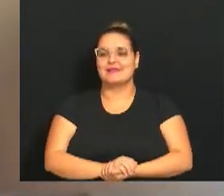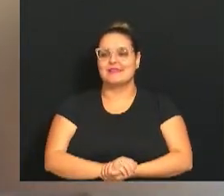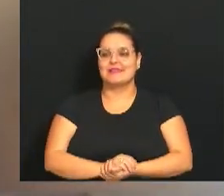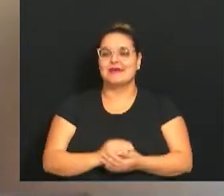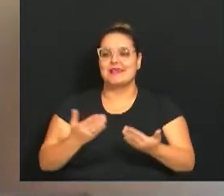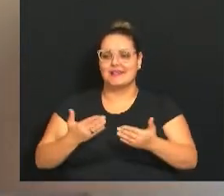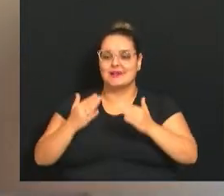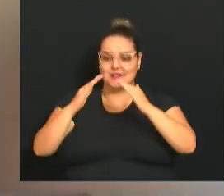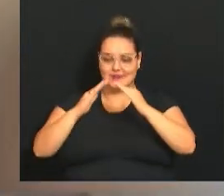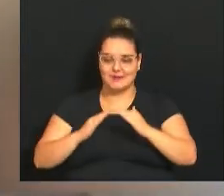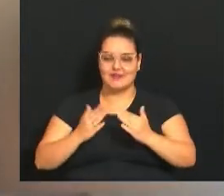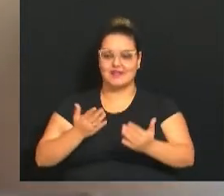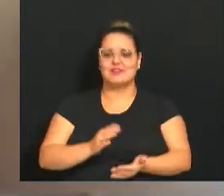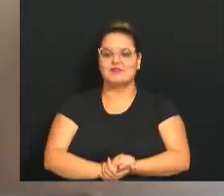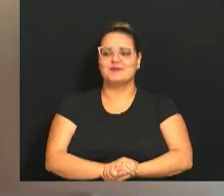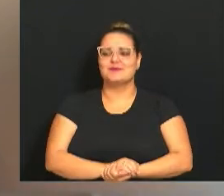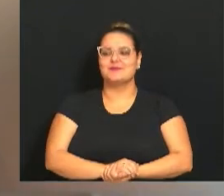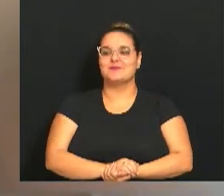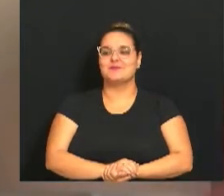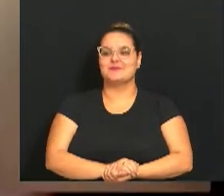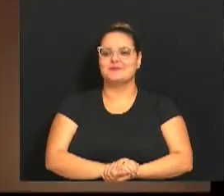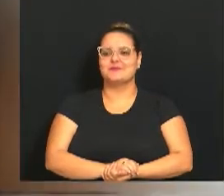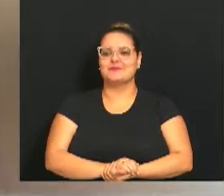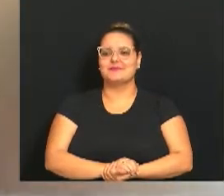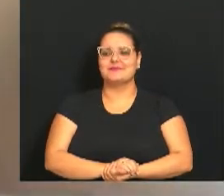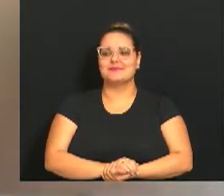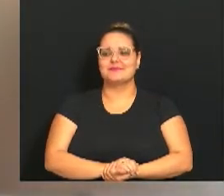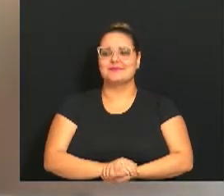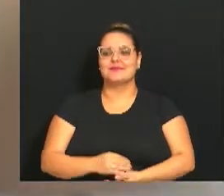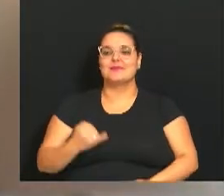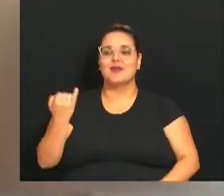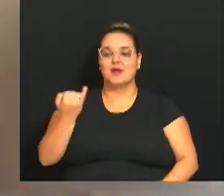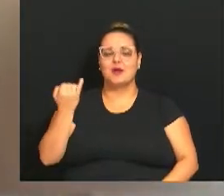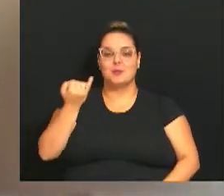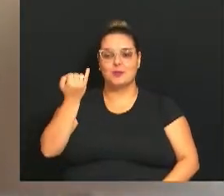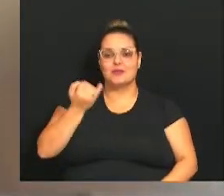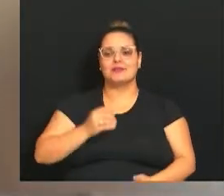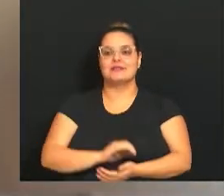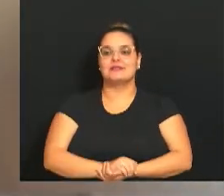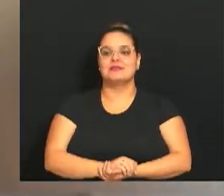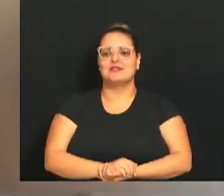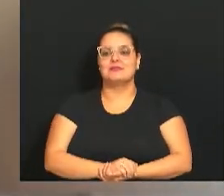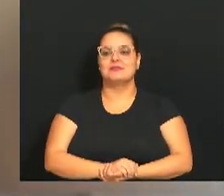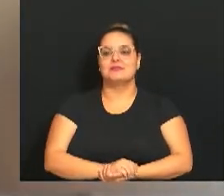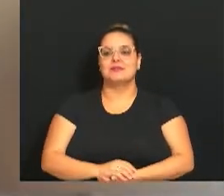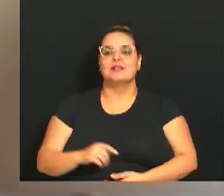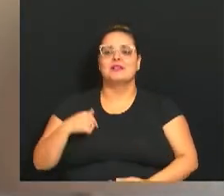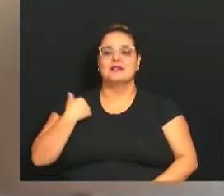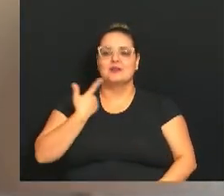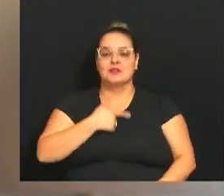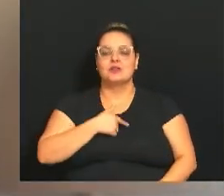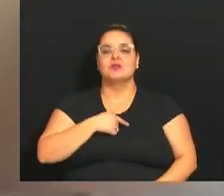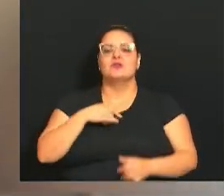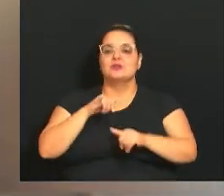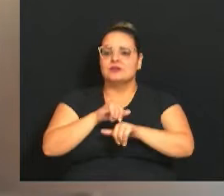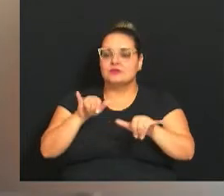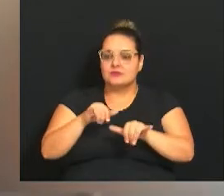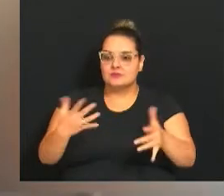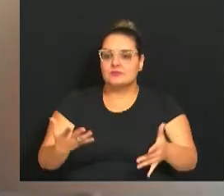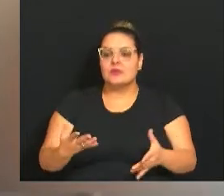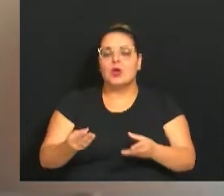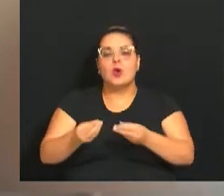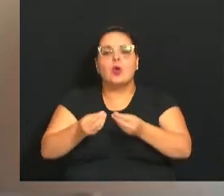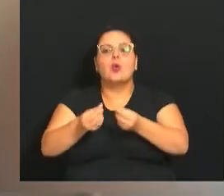minha casa. Então, é importante para que a gente possa dar vazão e garantir a